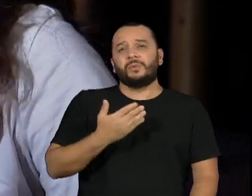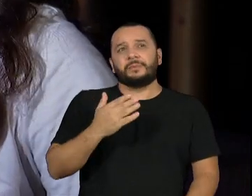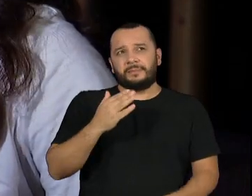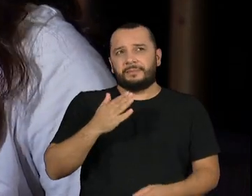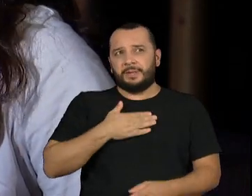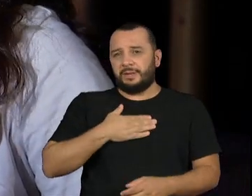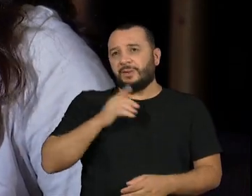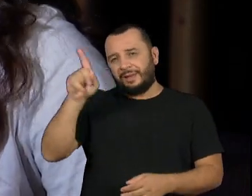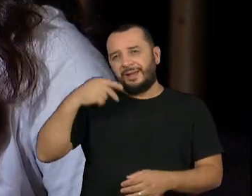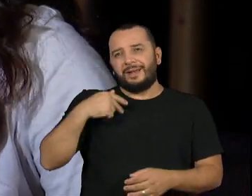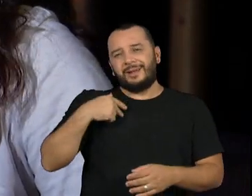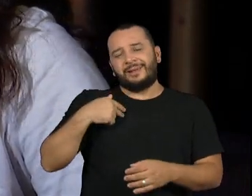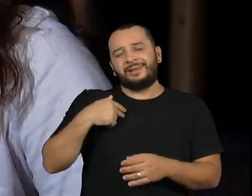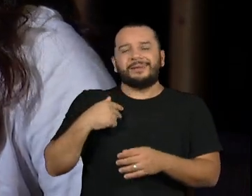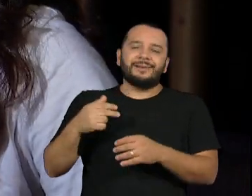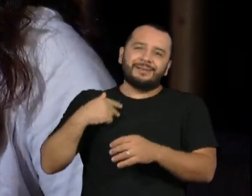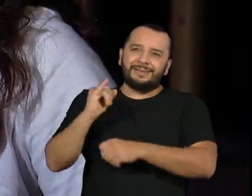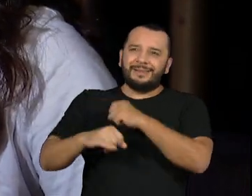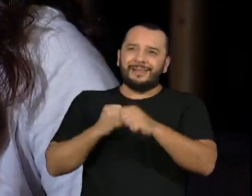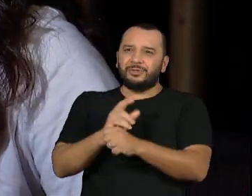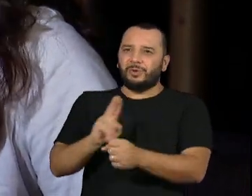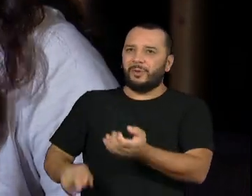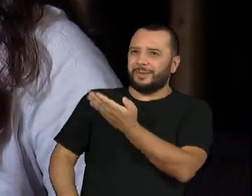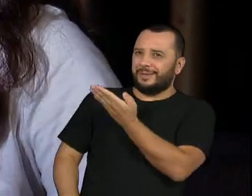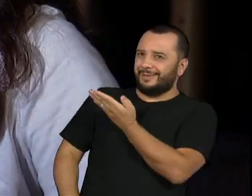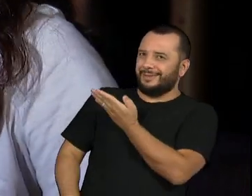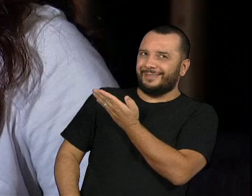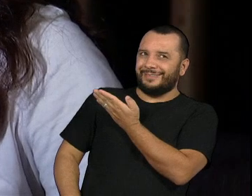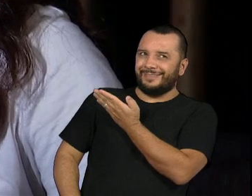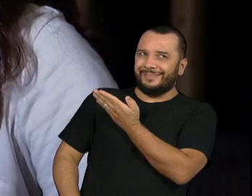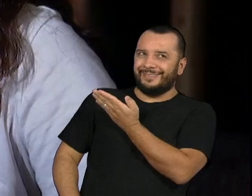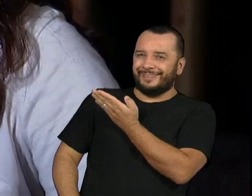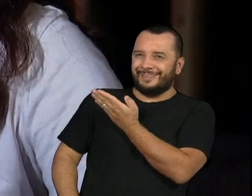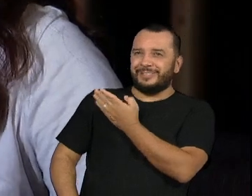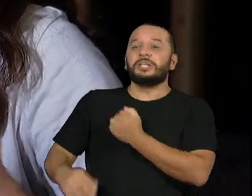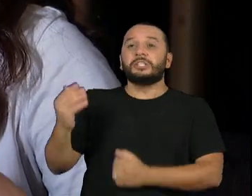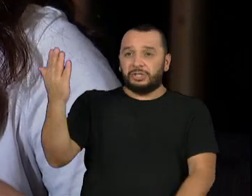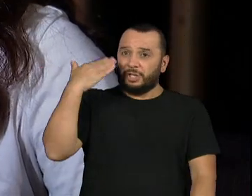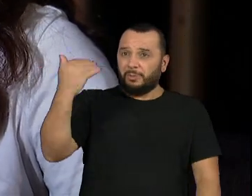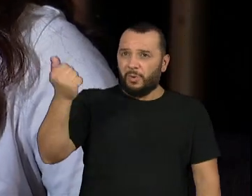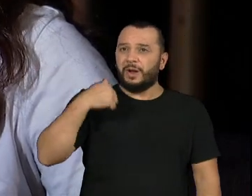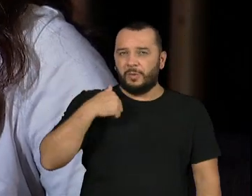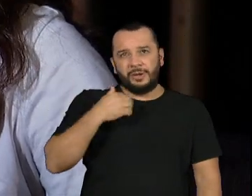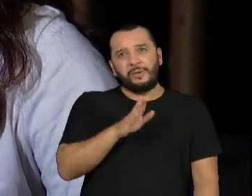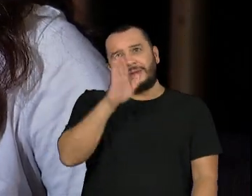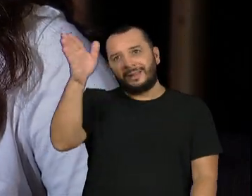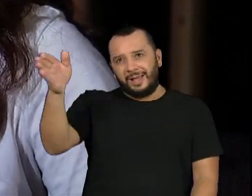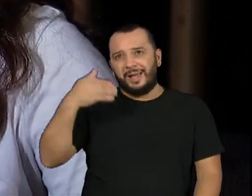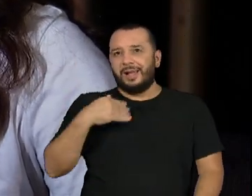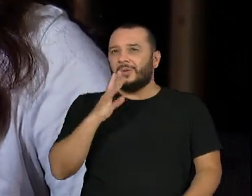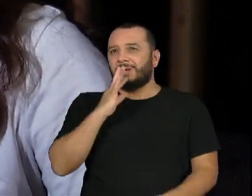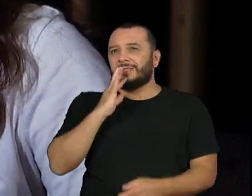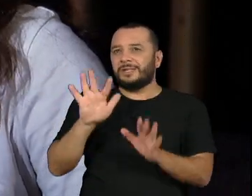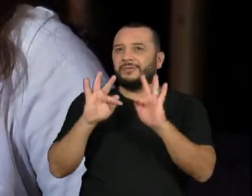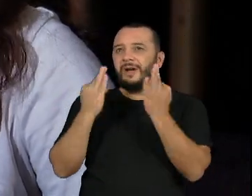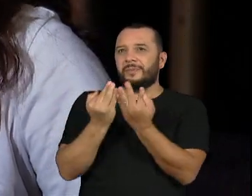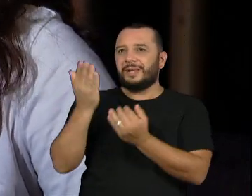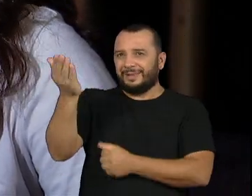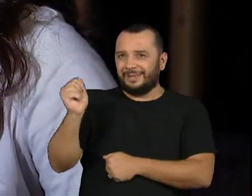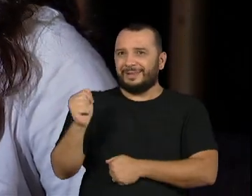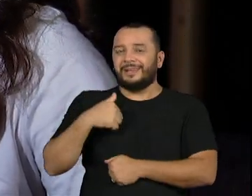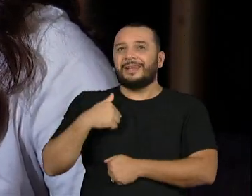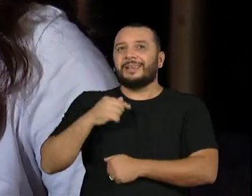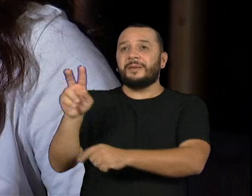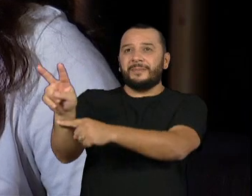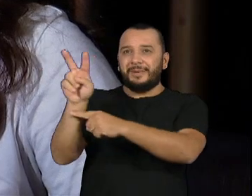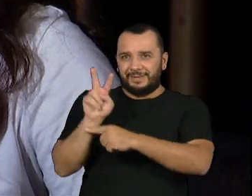que me assistia no YouTube, parecia ser legal. E ele me chama para ir para lá, para conhecer a família dele, para me emprestar um